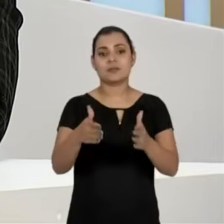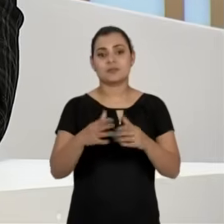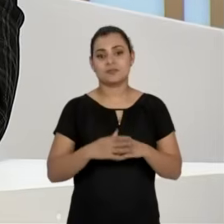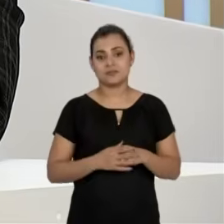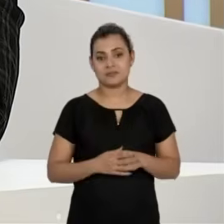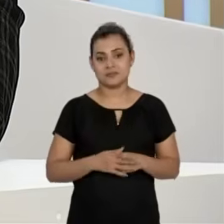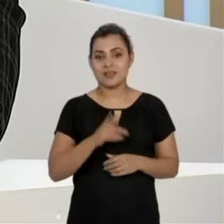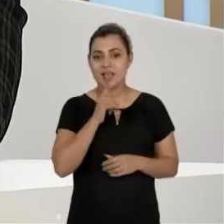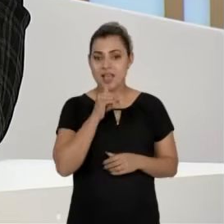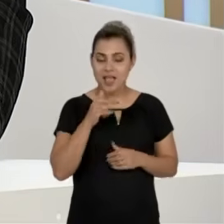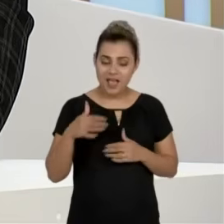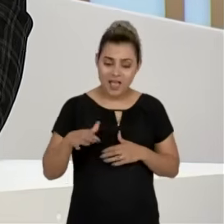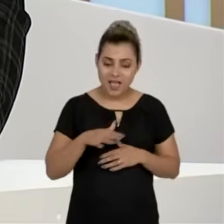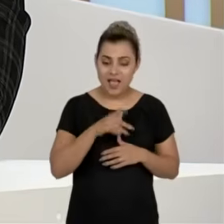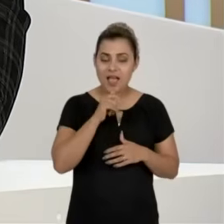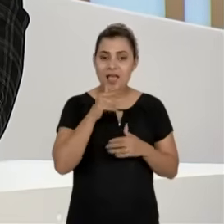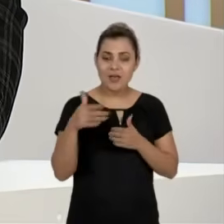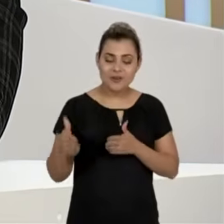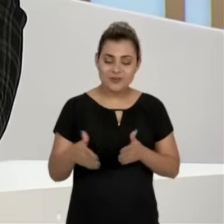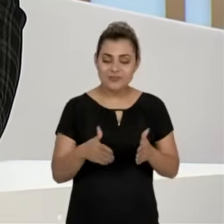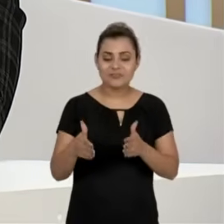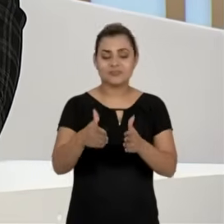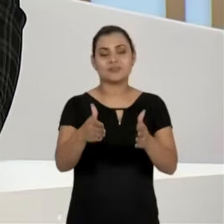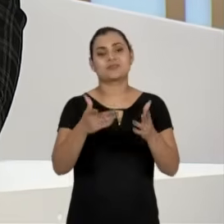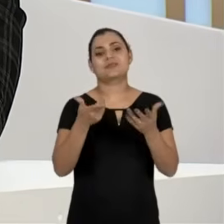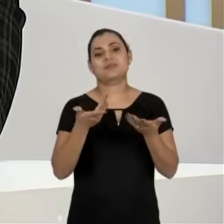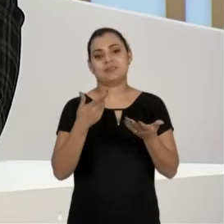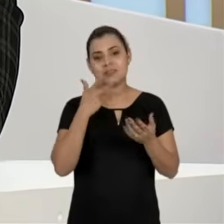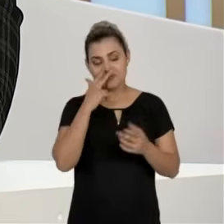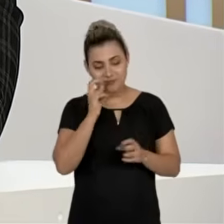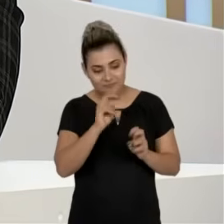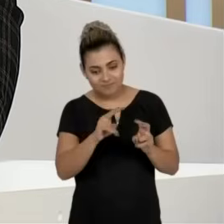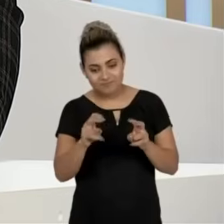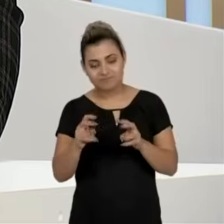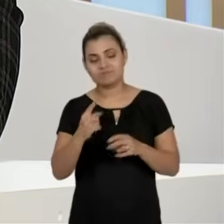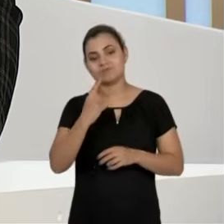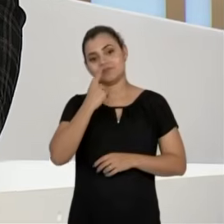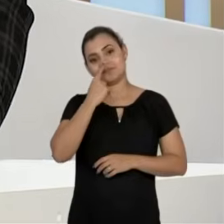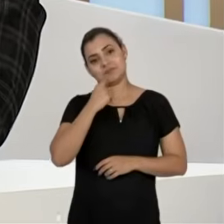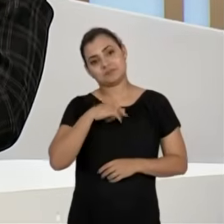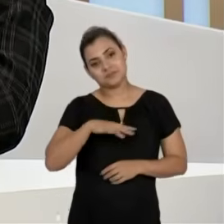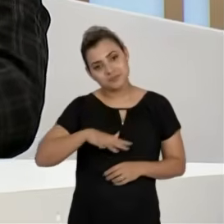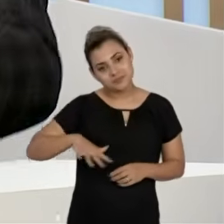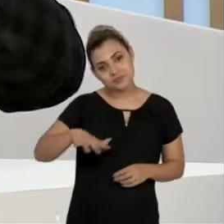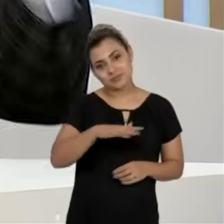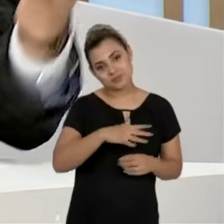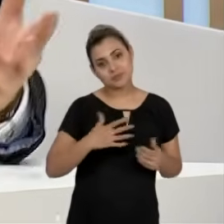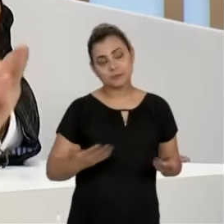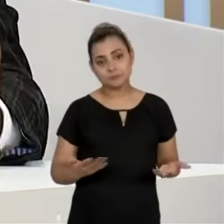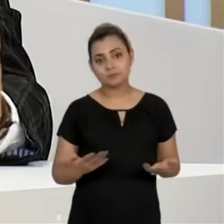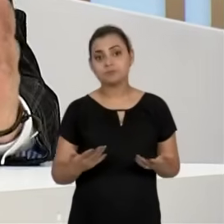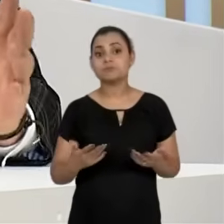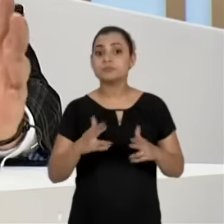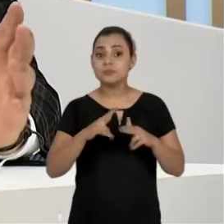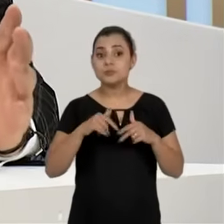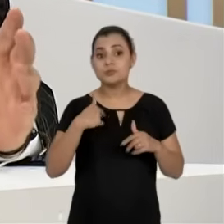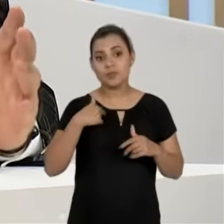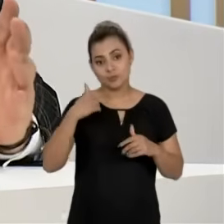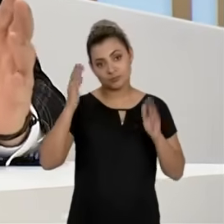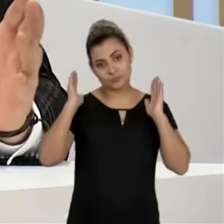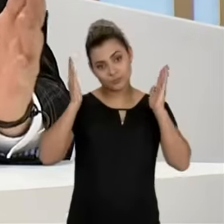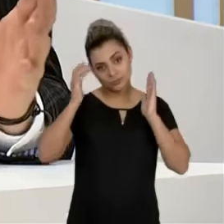referiam à Amazônia com a cor da água que eles identificam aquele lugar. Enfim, eu descobri o tamanho da minha